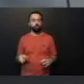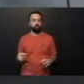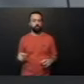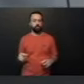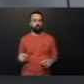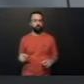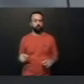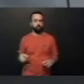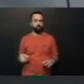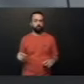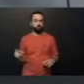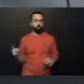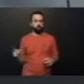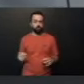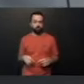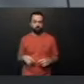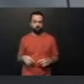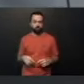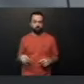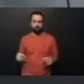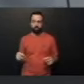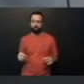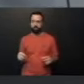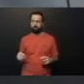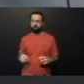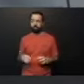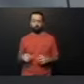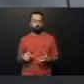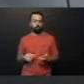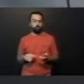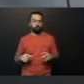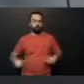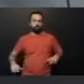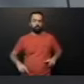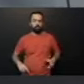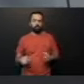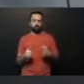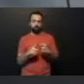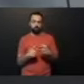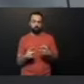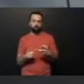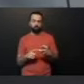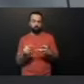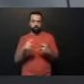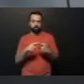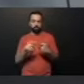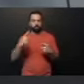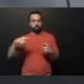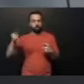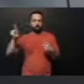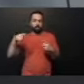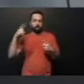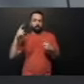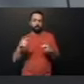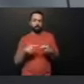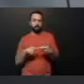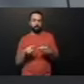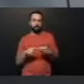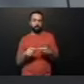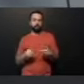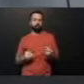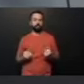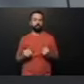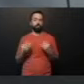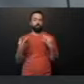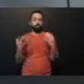música é um gênero textual receita. Nós trabalhamos com música, nós já trabalhamos com poemas,